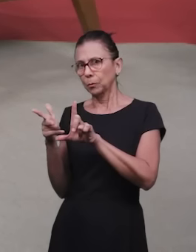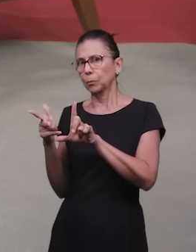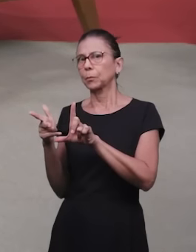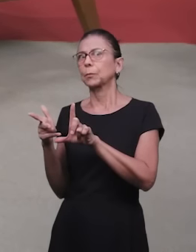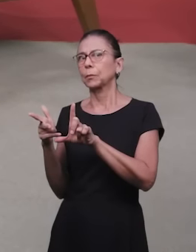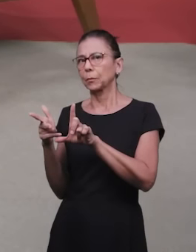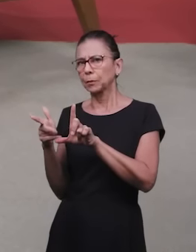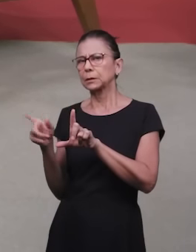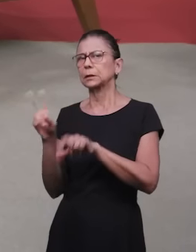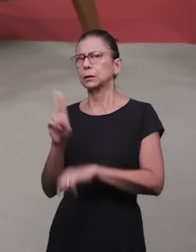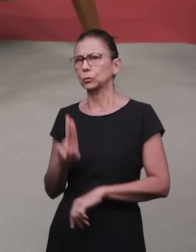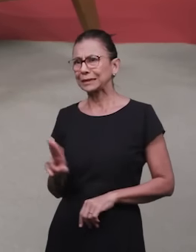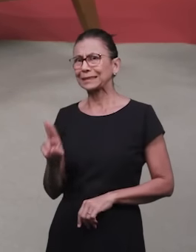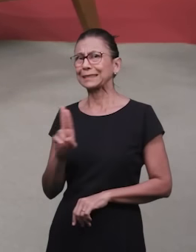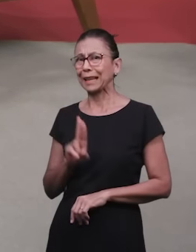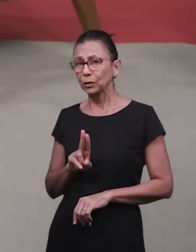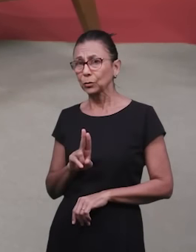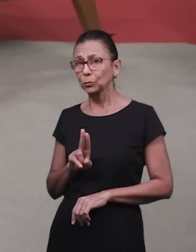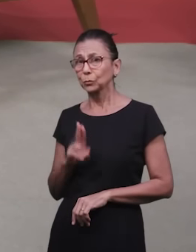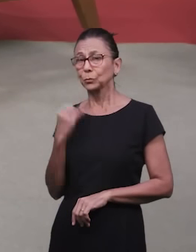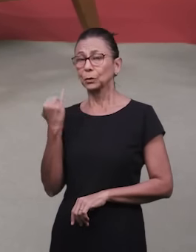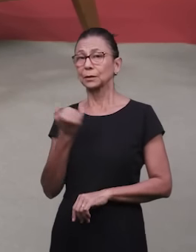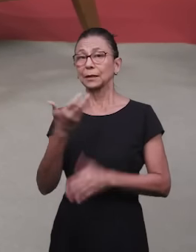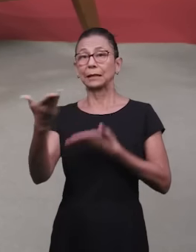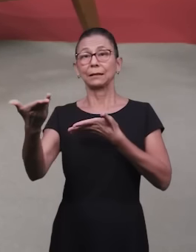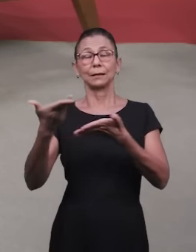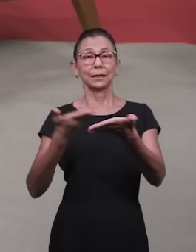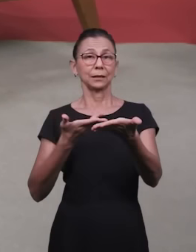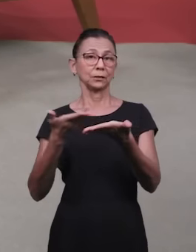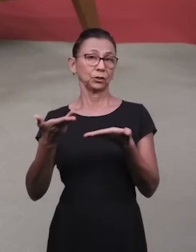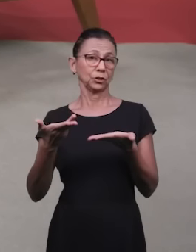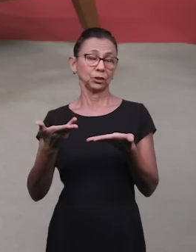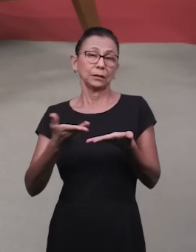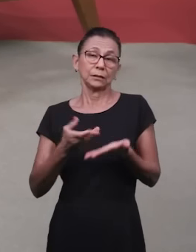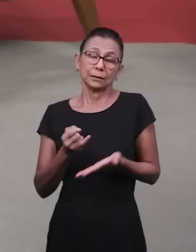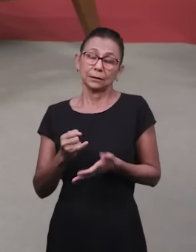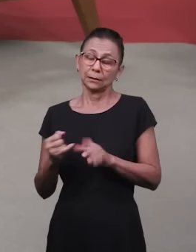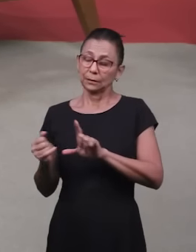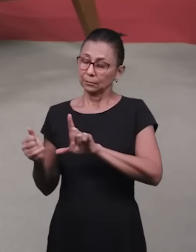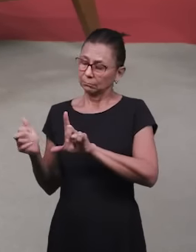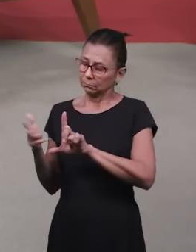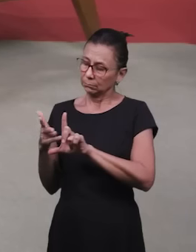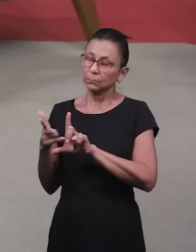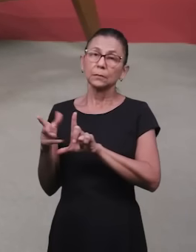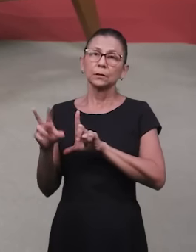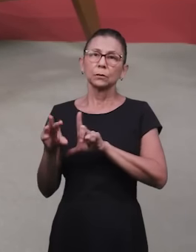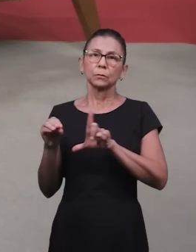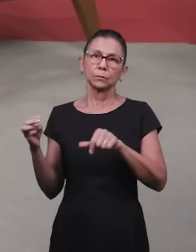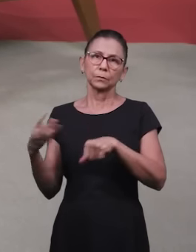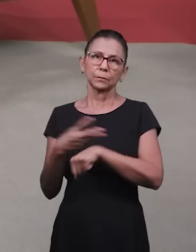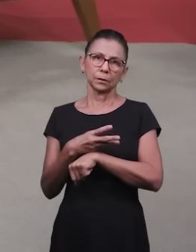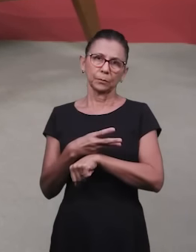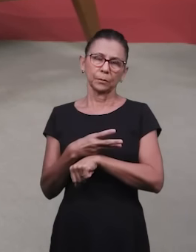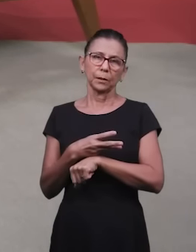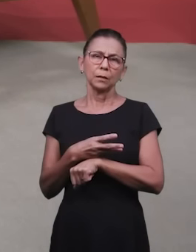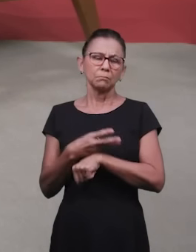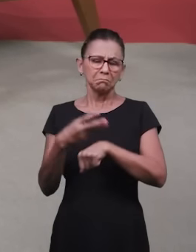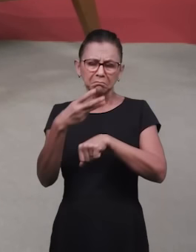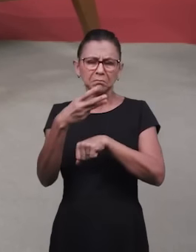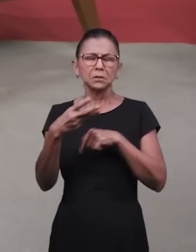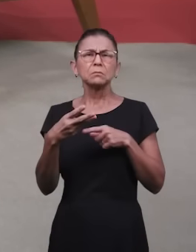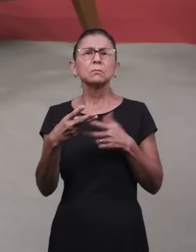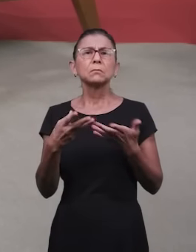utilizado muito para que você interaja conosco. Se você apontar a câmera do seu celular para ele, você vai ser redirecionado para o WhatsApp. E